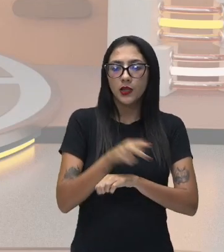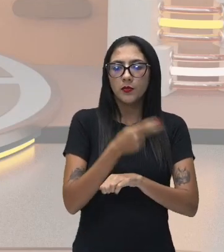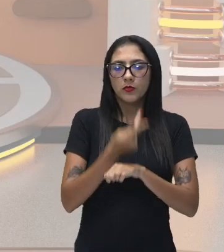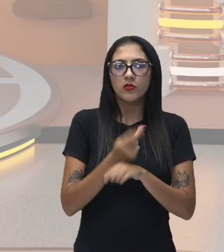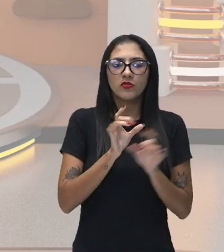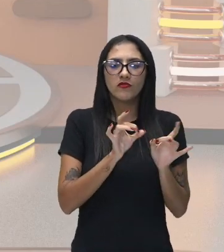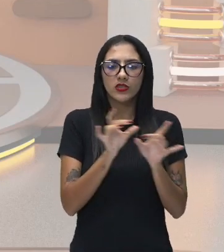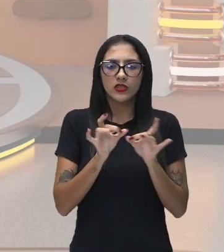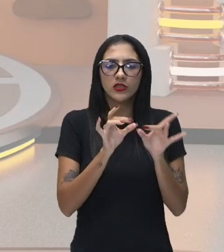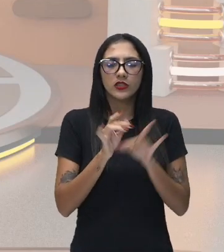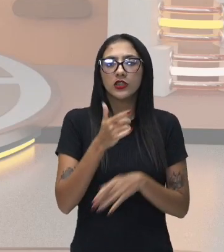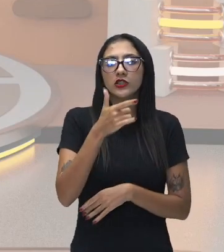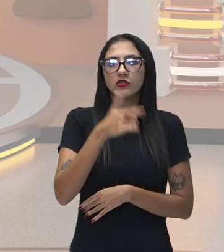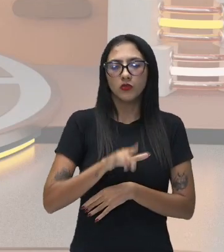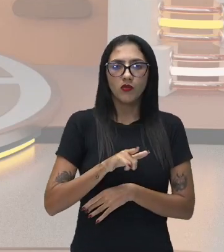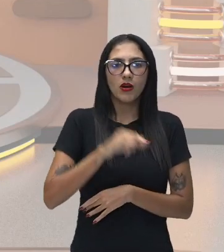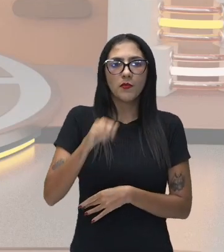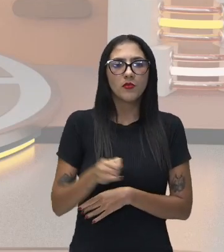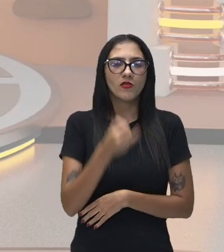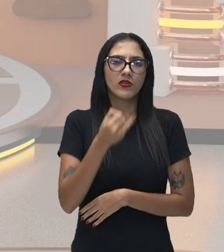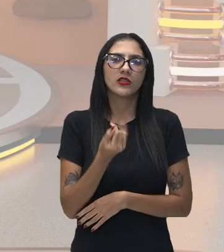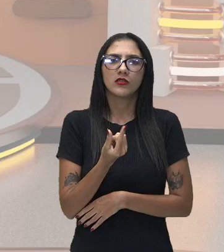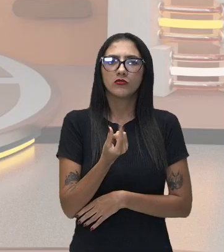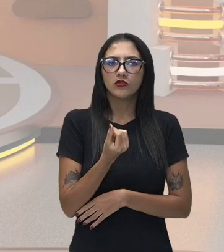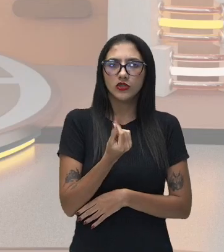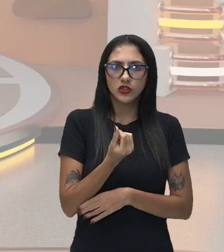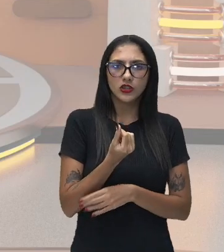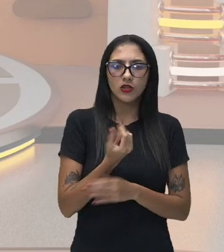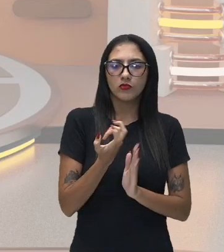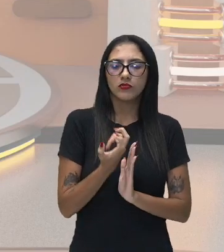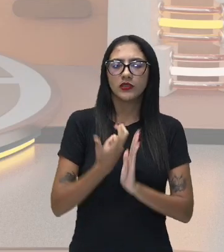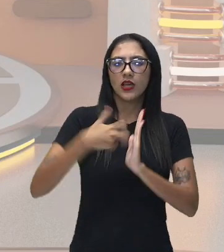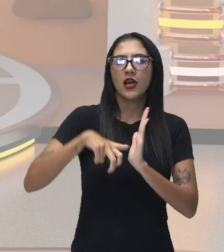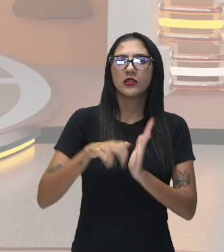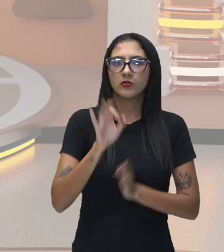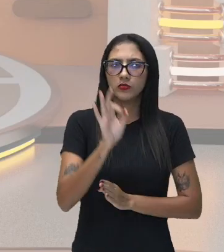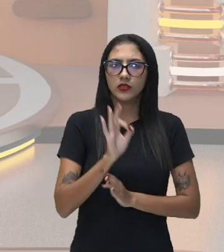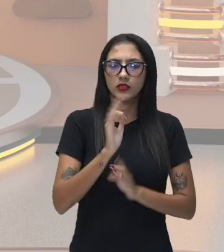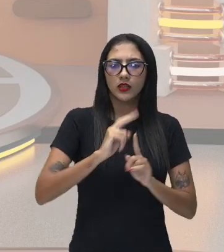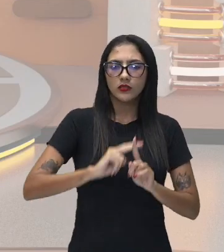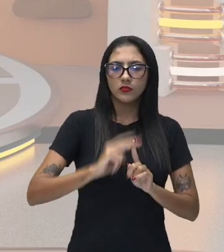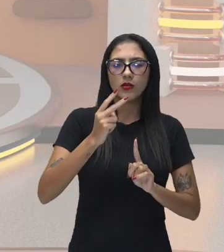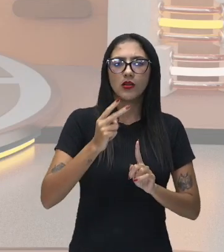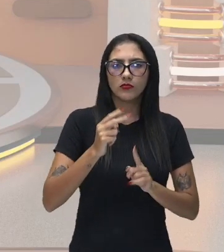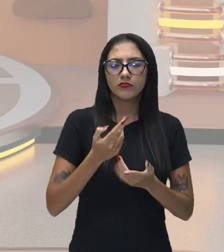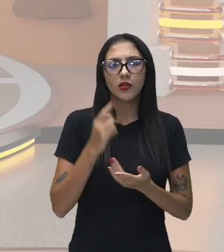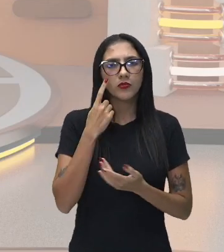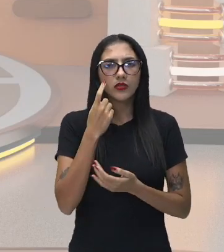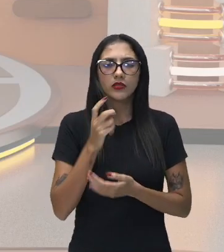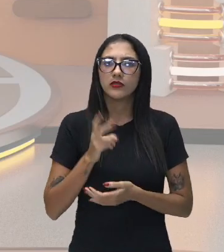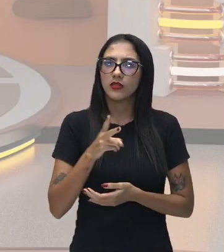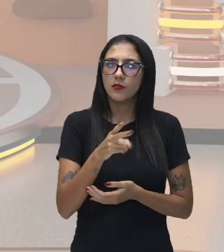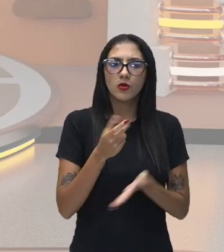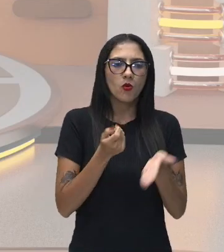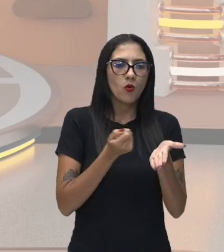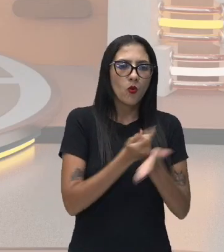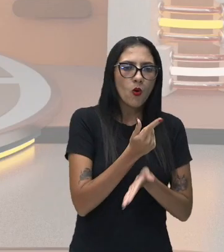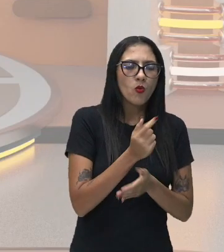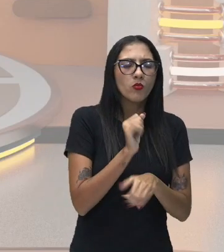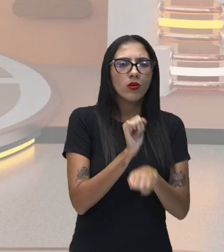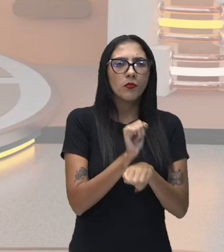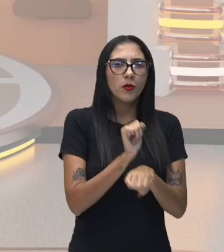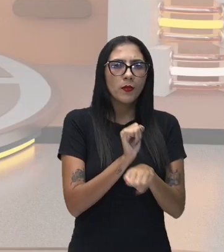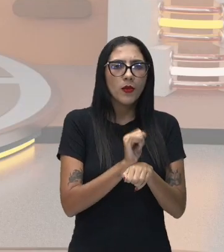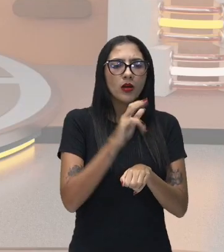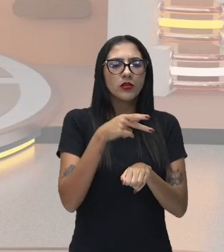ações ganhando lucro. Então essa prática era contínua, compra, revende, compra, revende. E